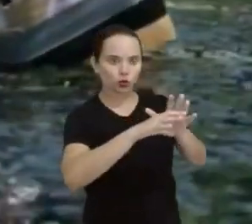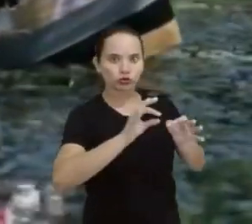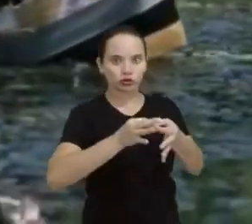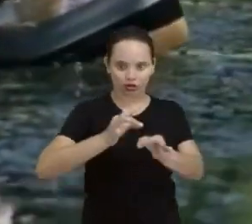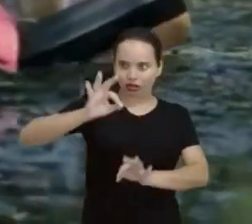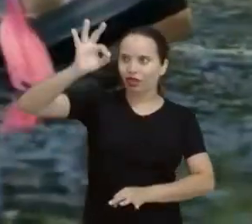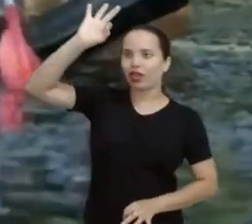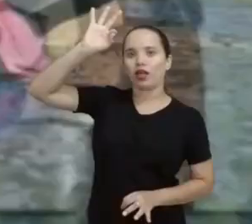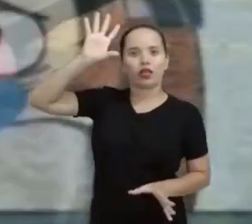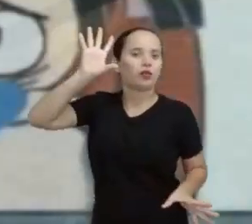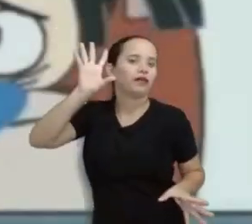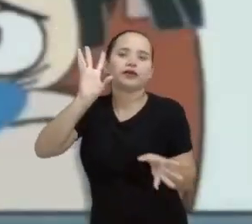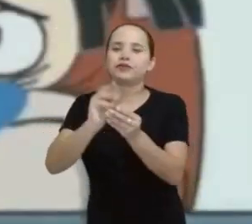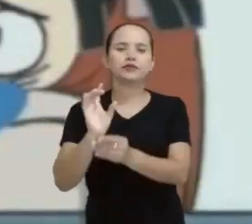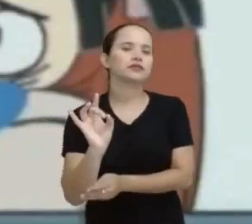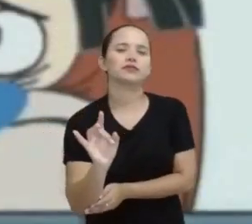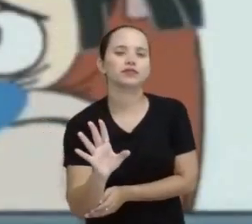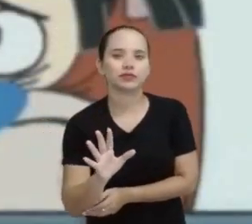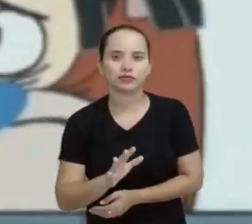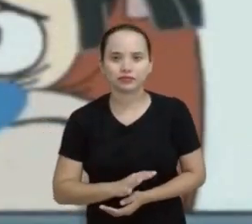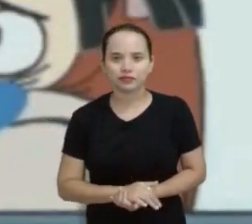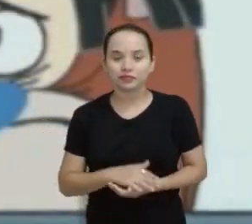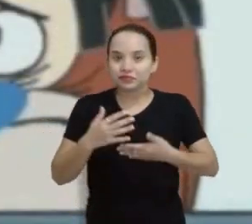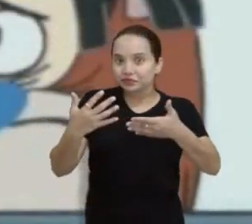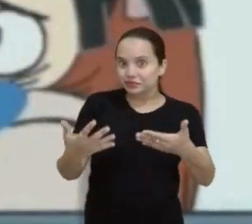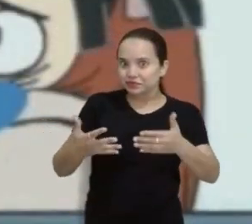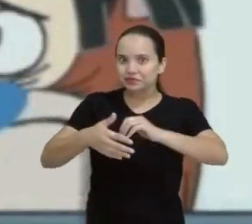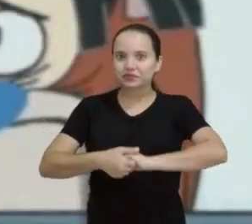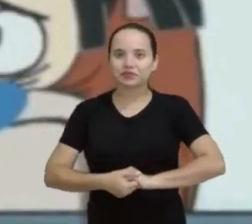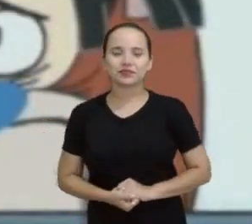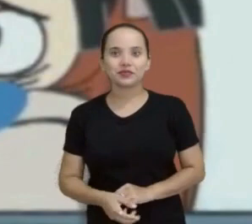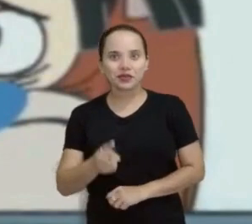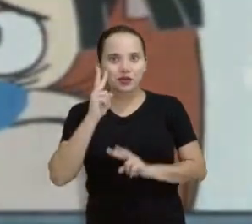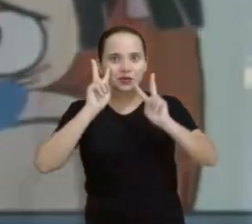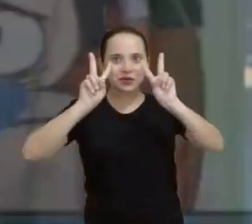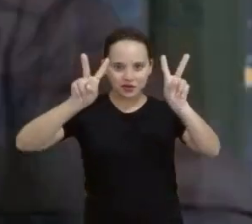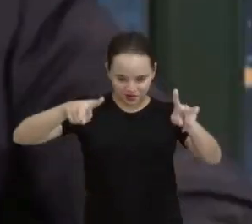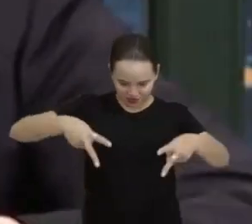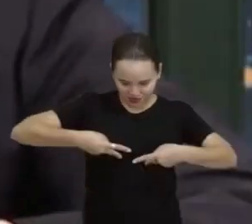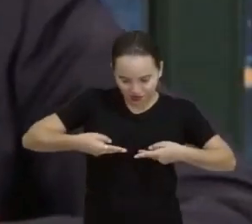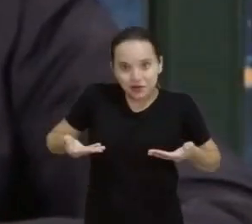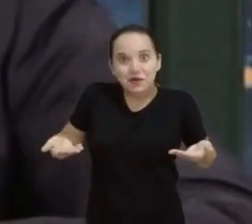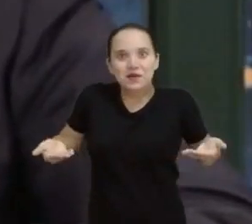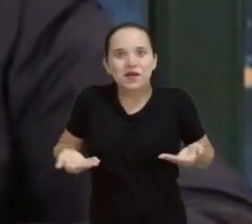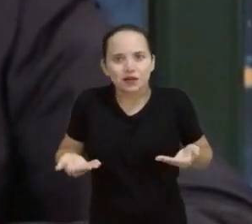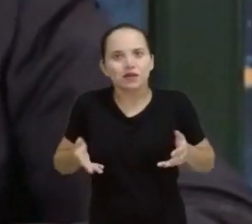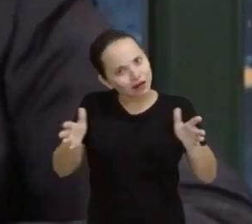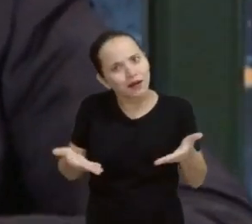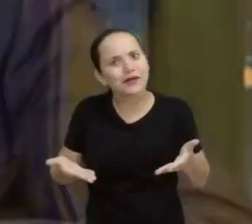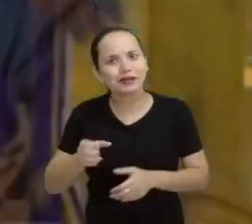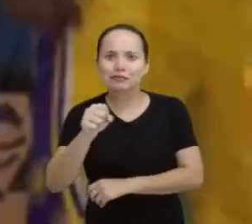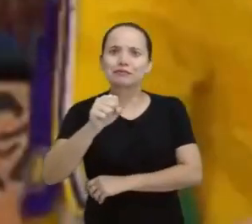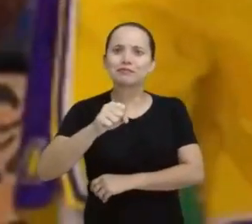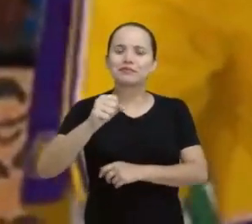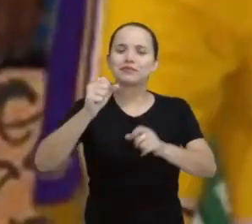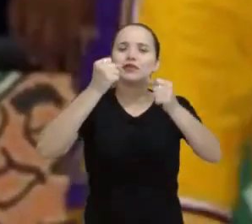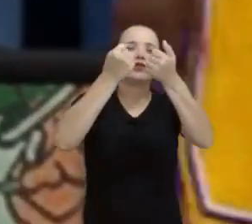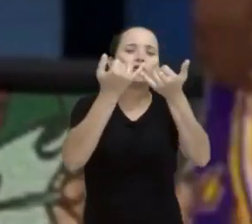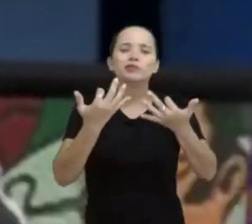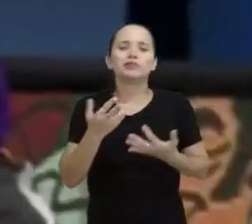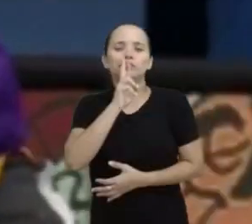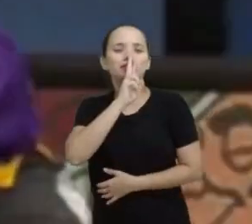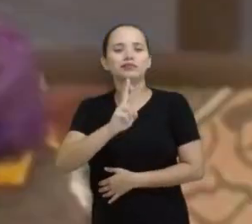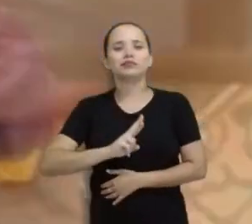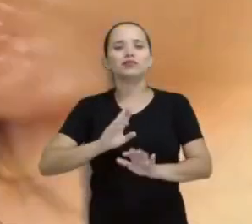se resume a algo eletrônico. Então, olha para você agora mesmo, e me diga,